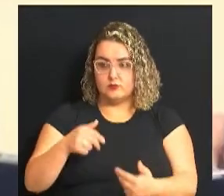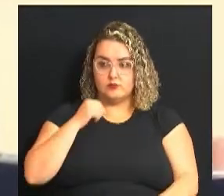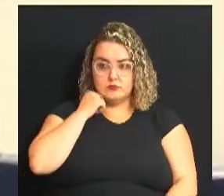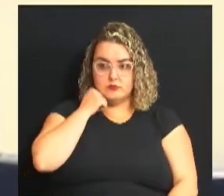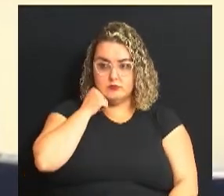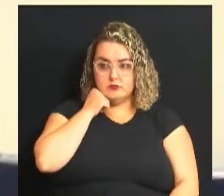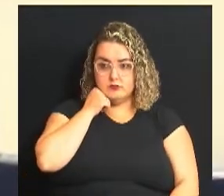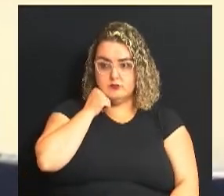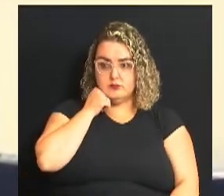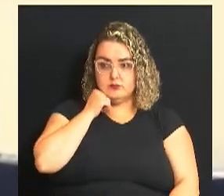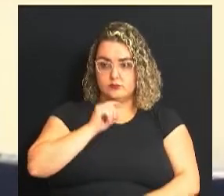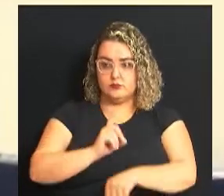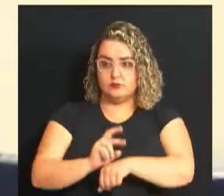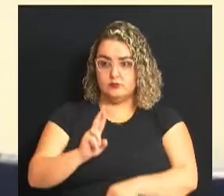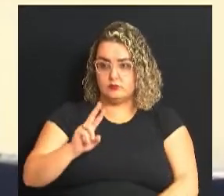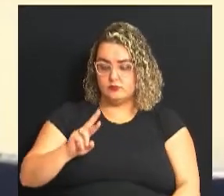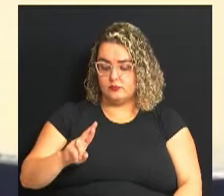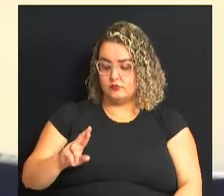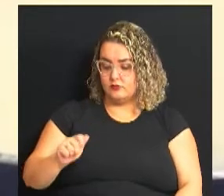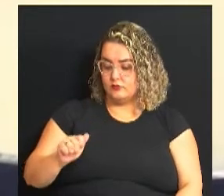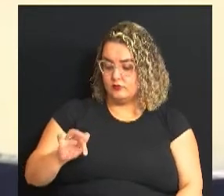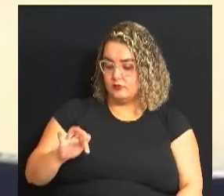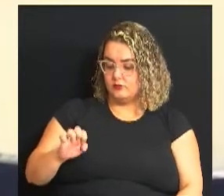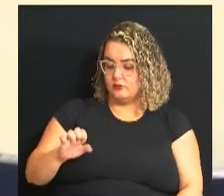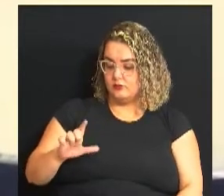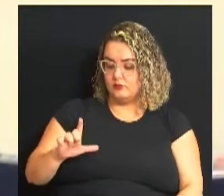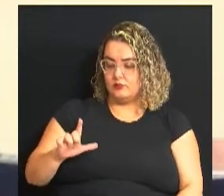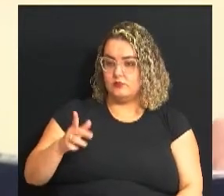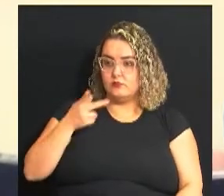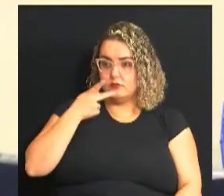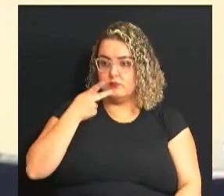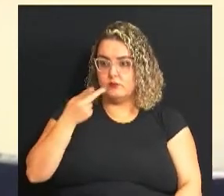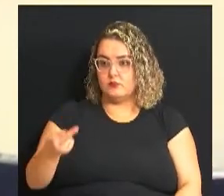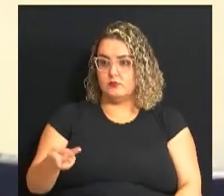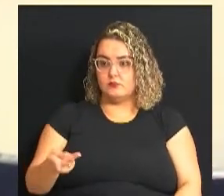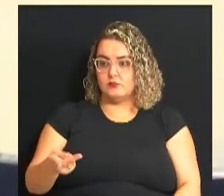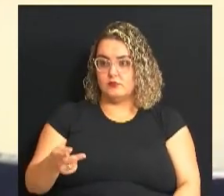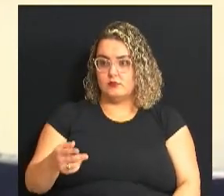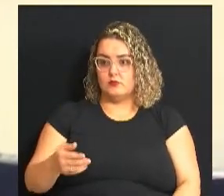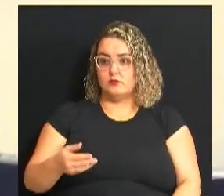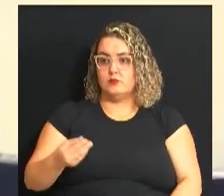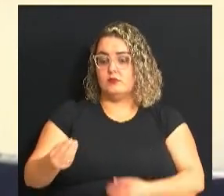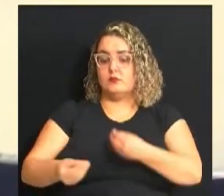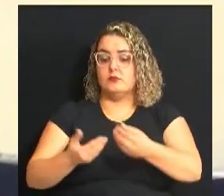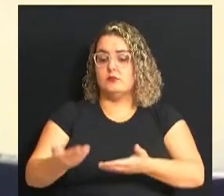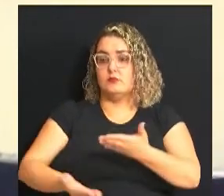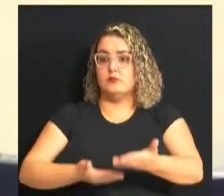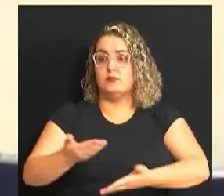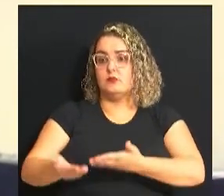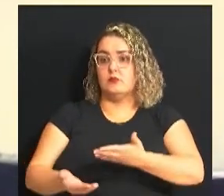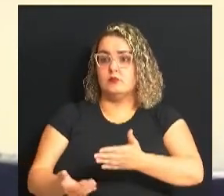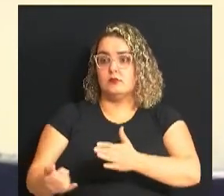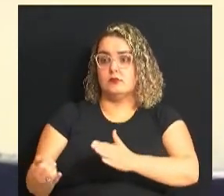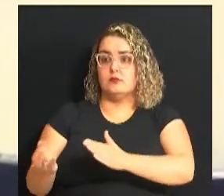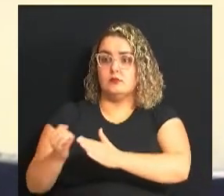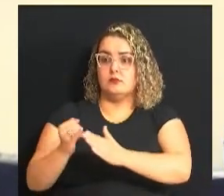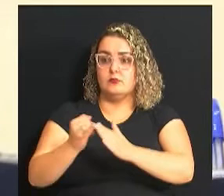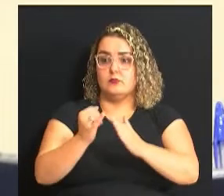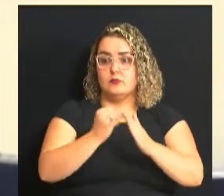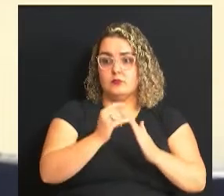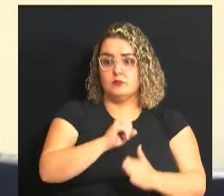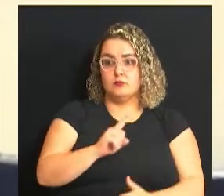Rafael falou, eu acho que uma medida importante aqui também é prever como tratar aqueles imóveis que não são destinados à